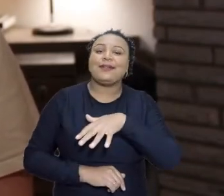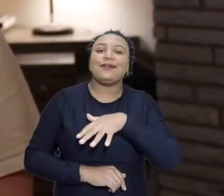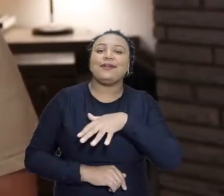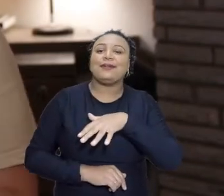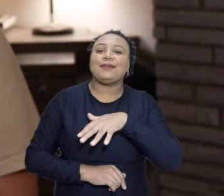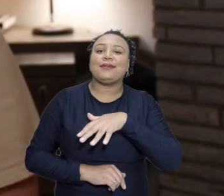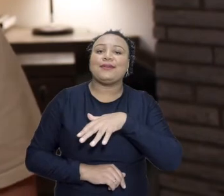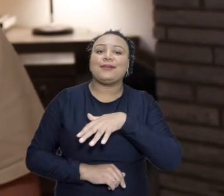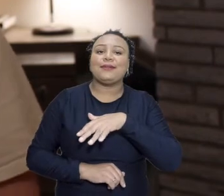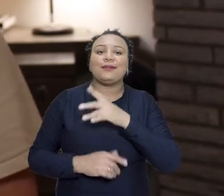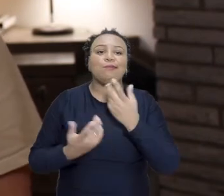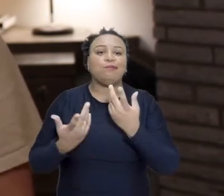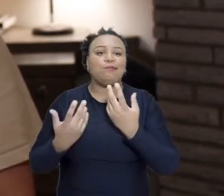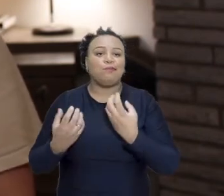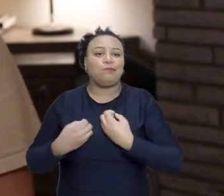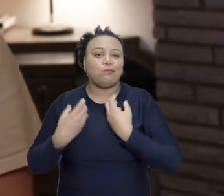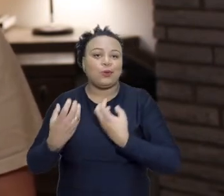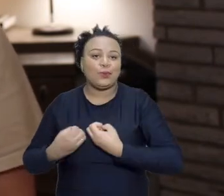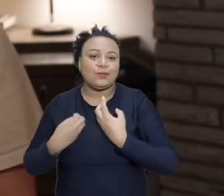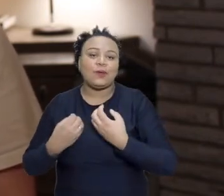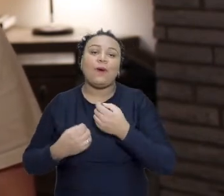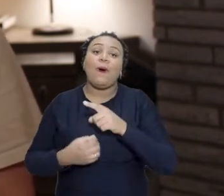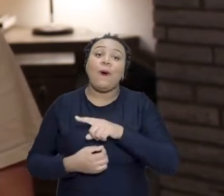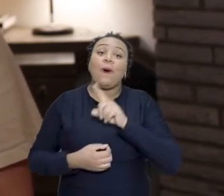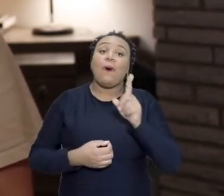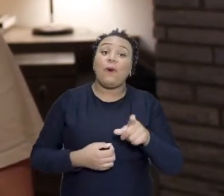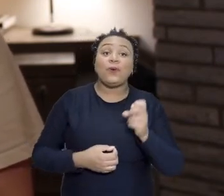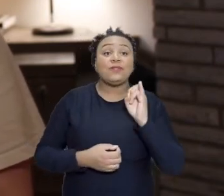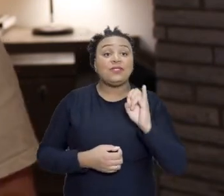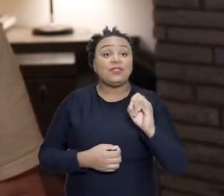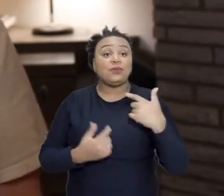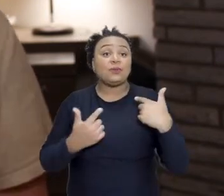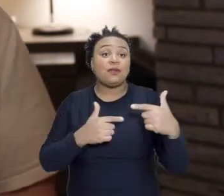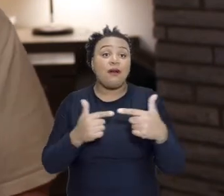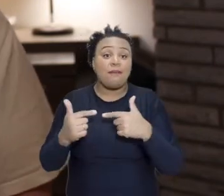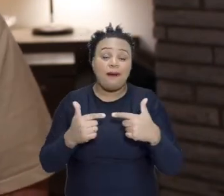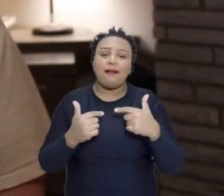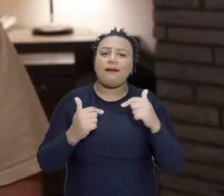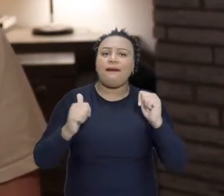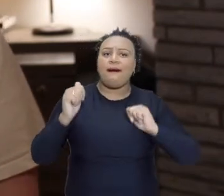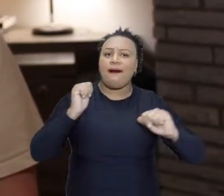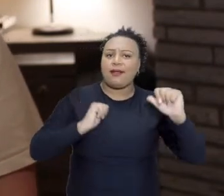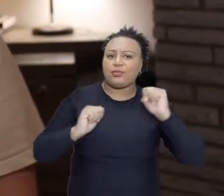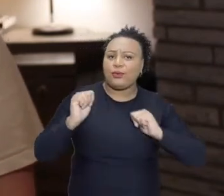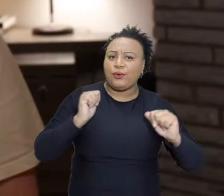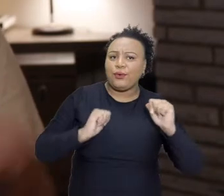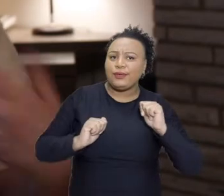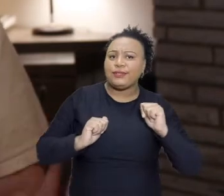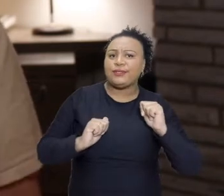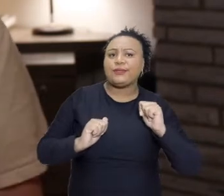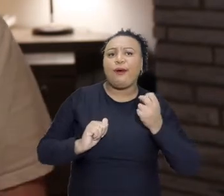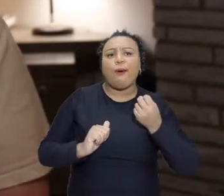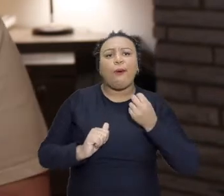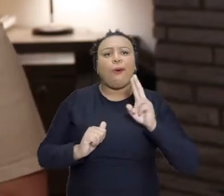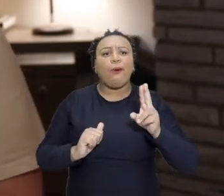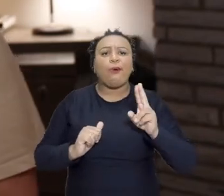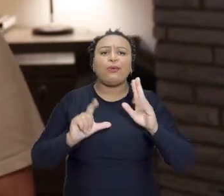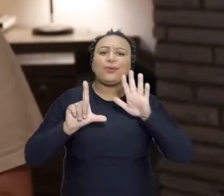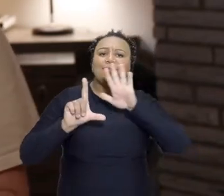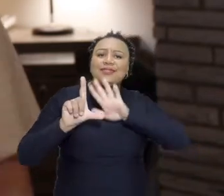com produção, se você trabalha com atores, com